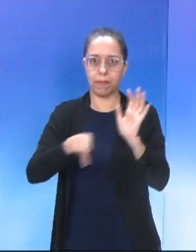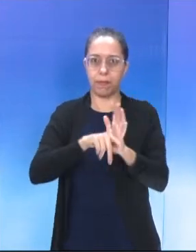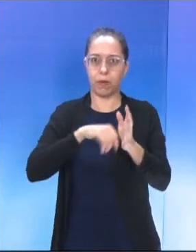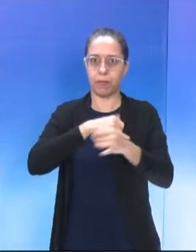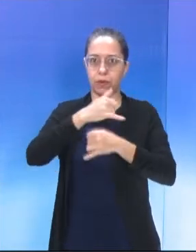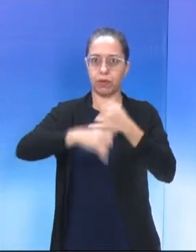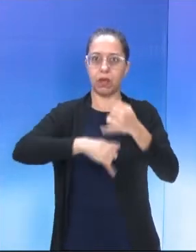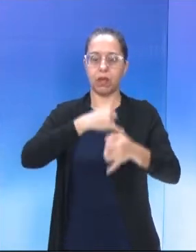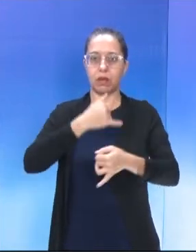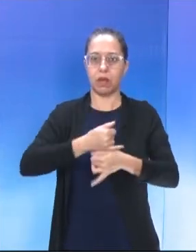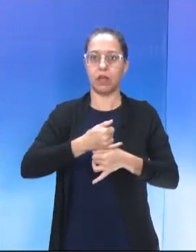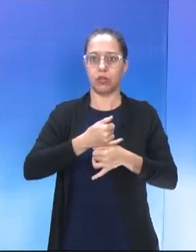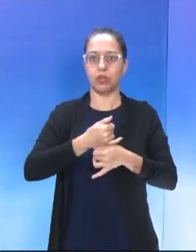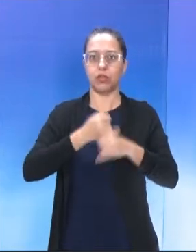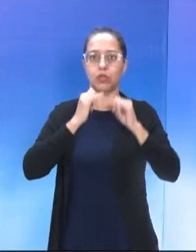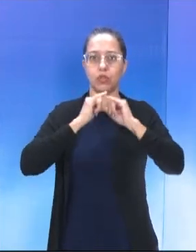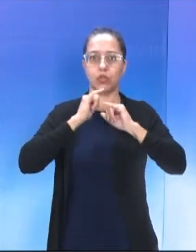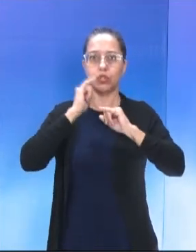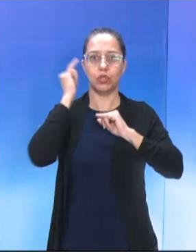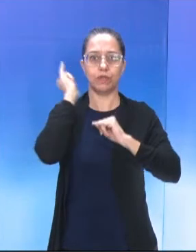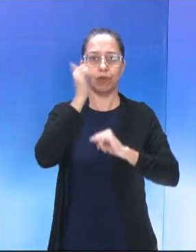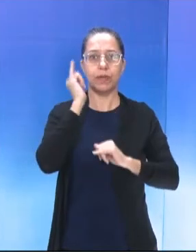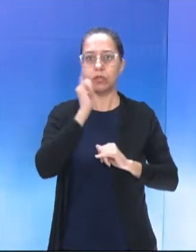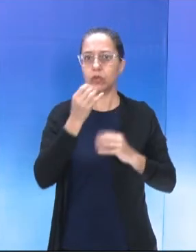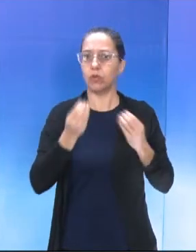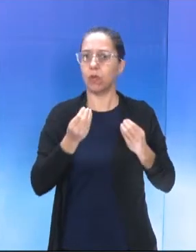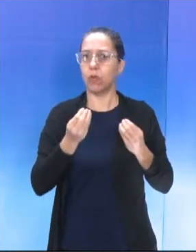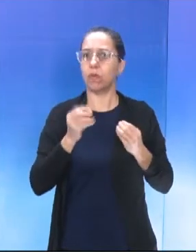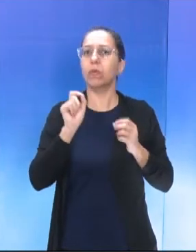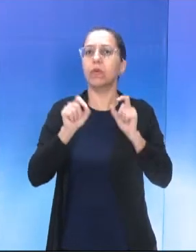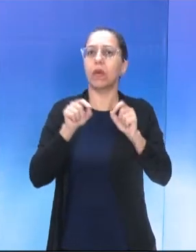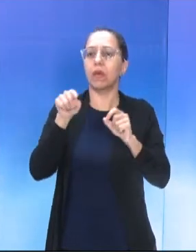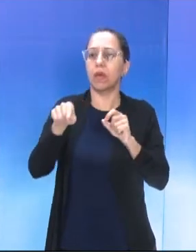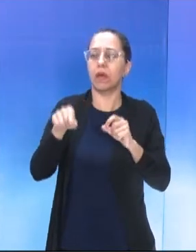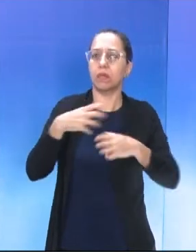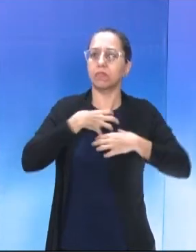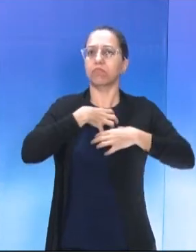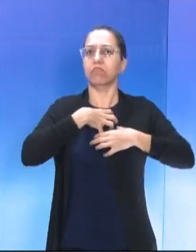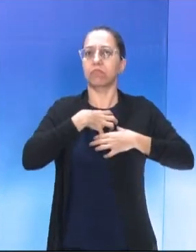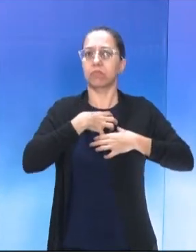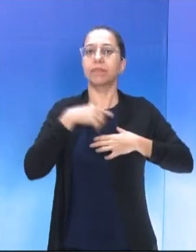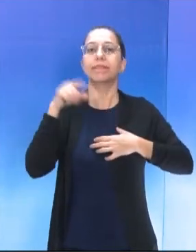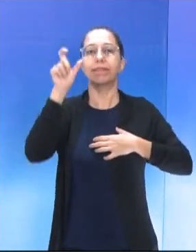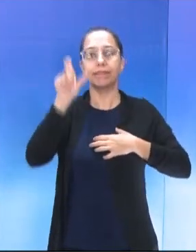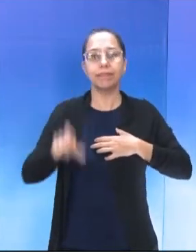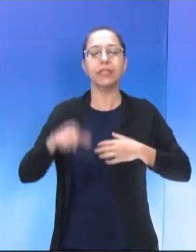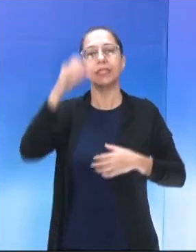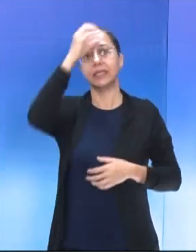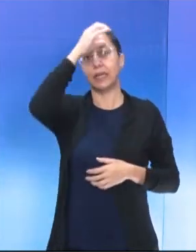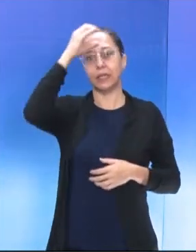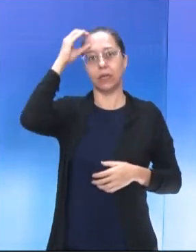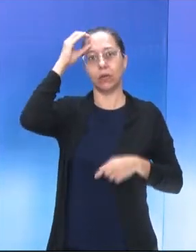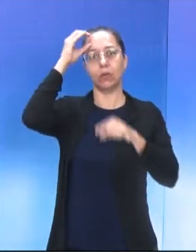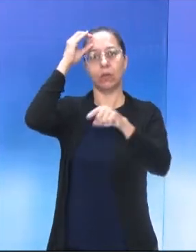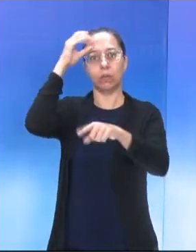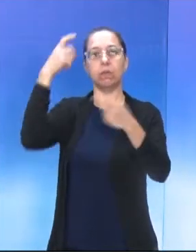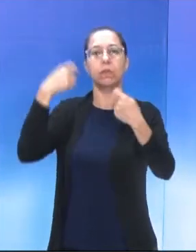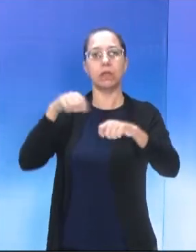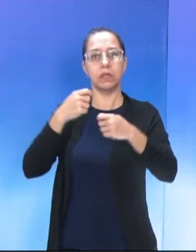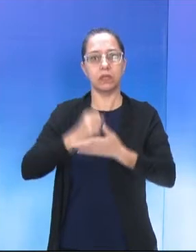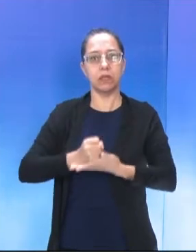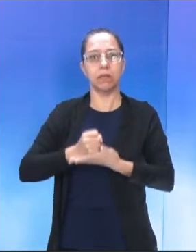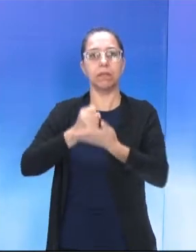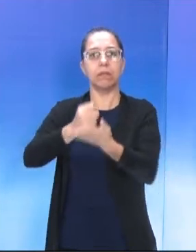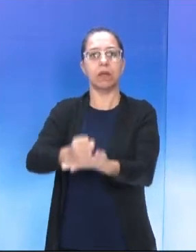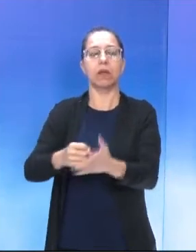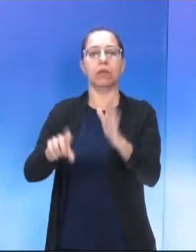Quem é manipulado? O cidadão. Esse cidadão precisa ser resguardado, amparado pela lei.